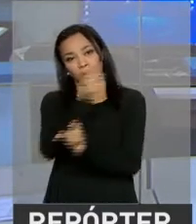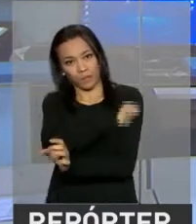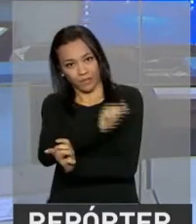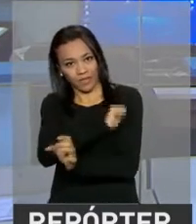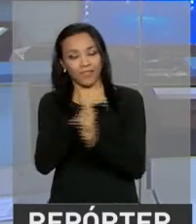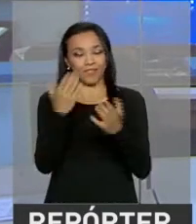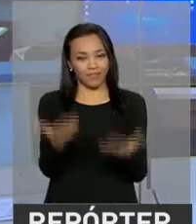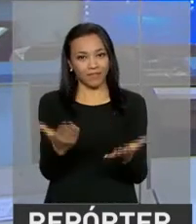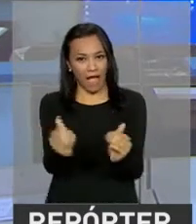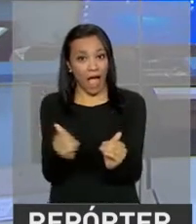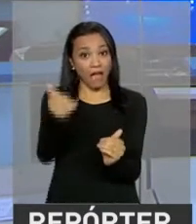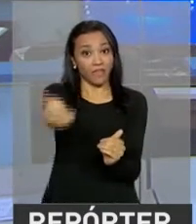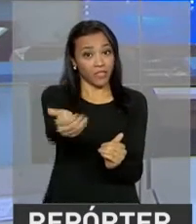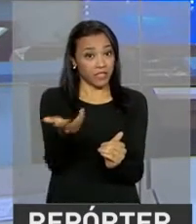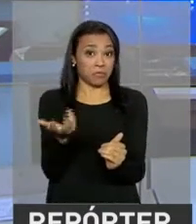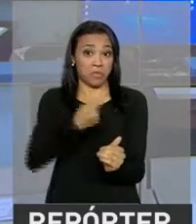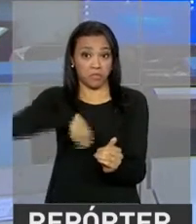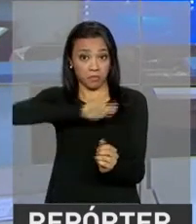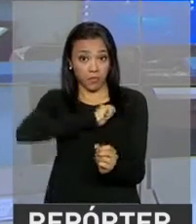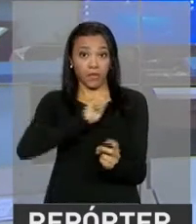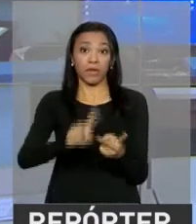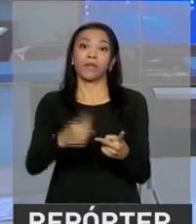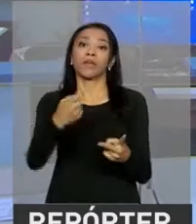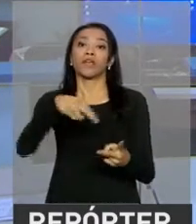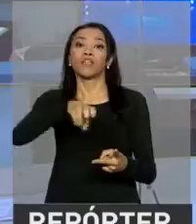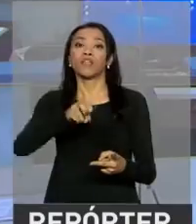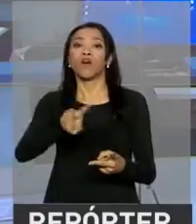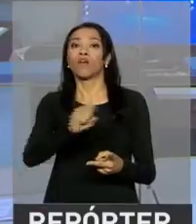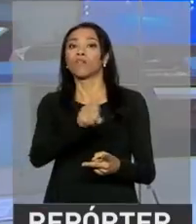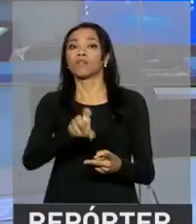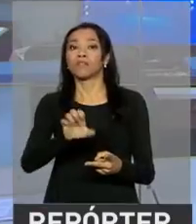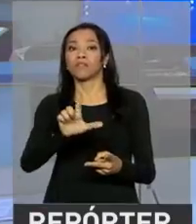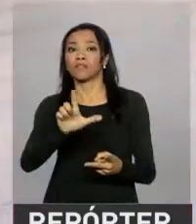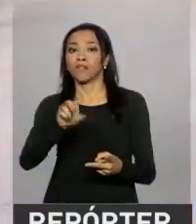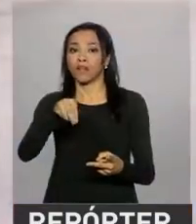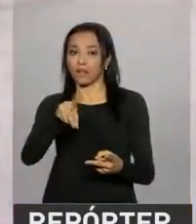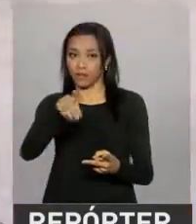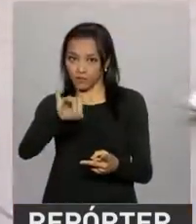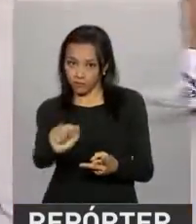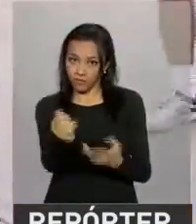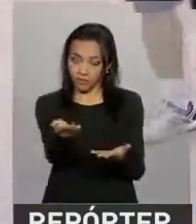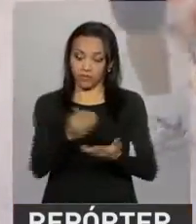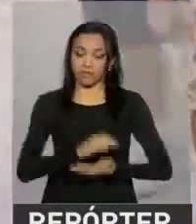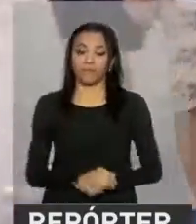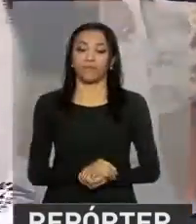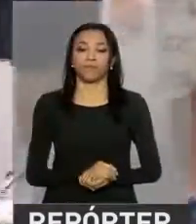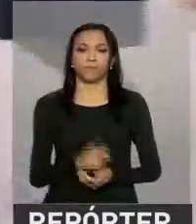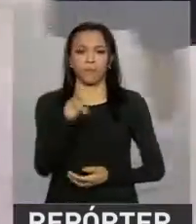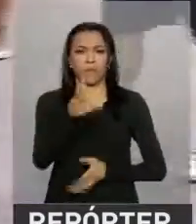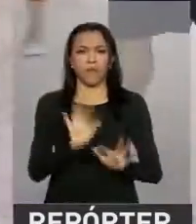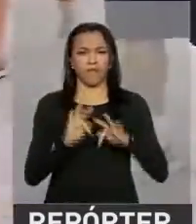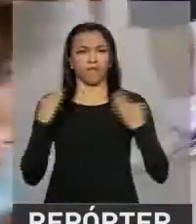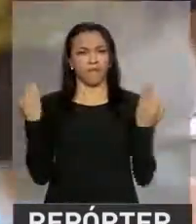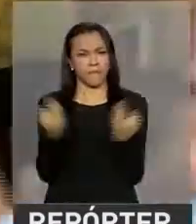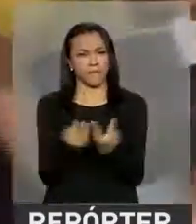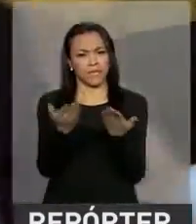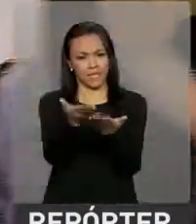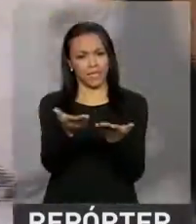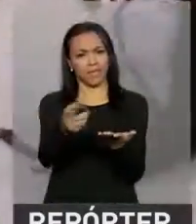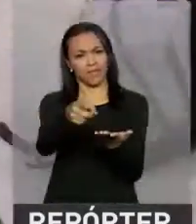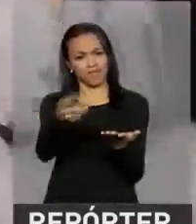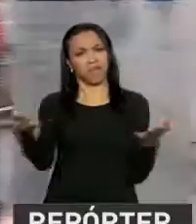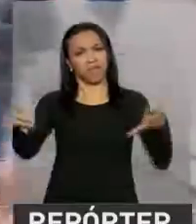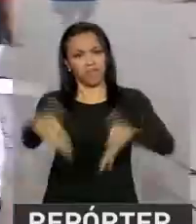posição à frente de países como espanha e nova zelândia uma família inteira veio ao rio de janeiro